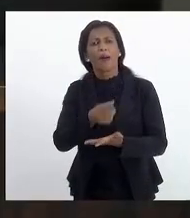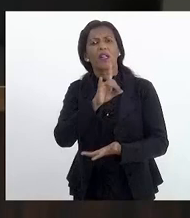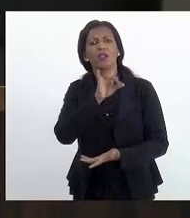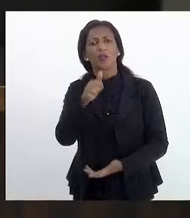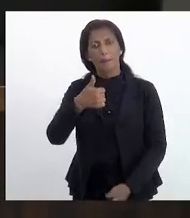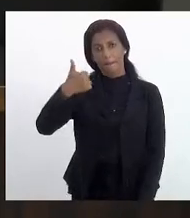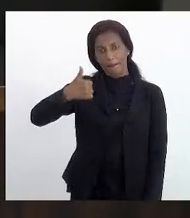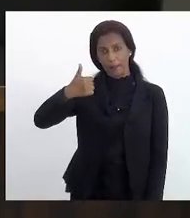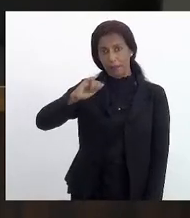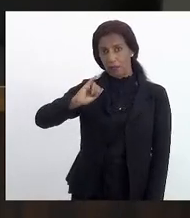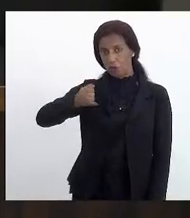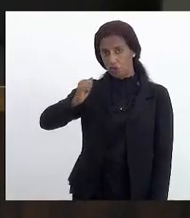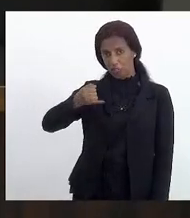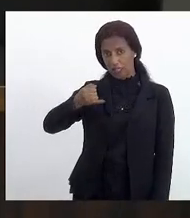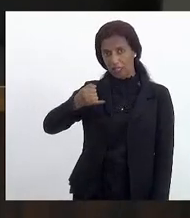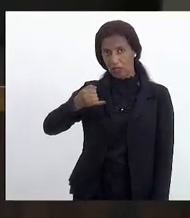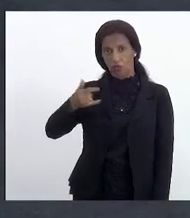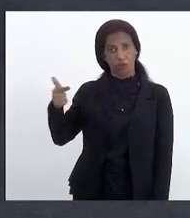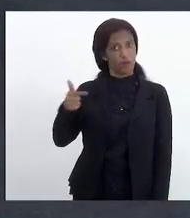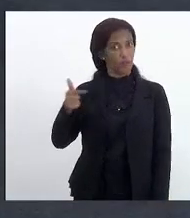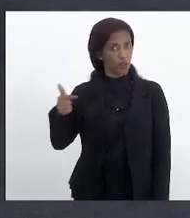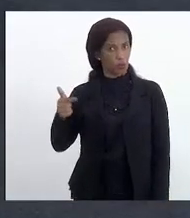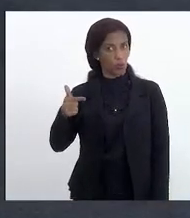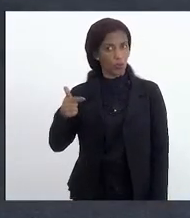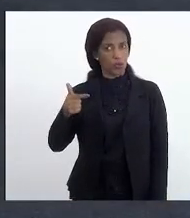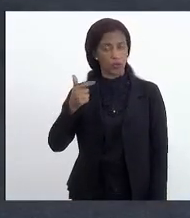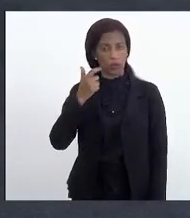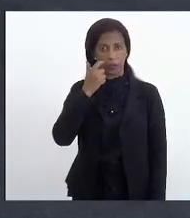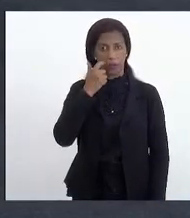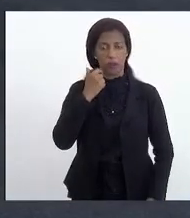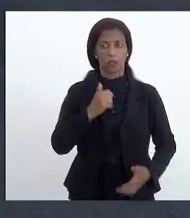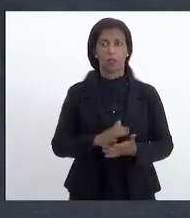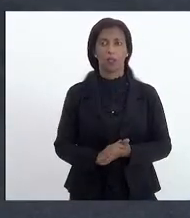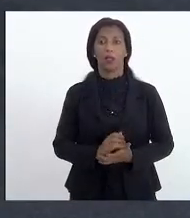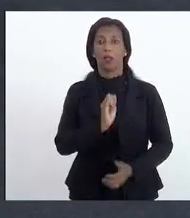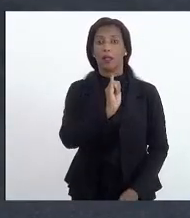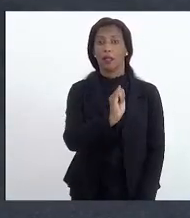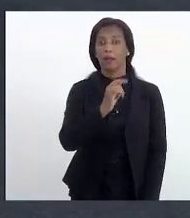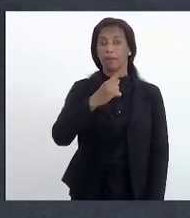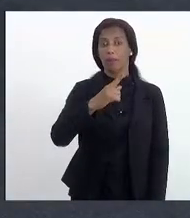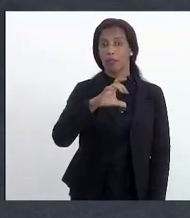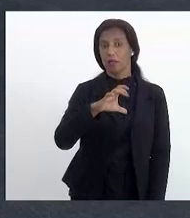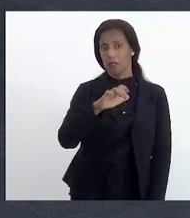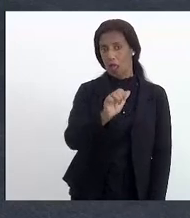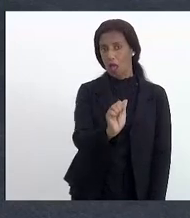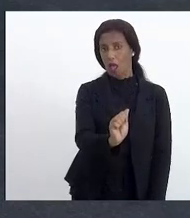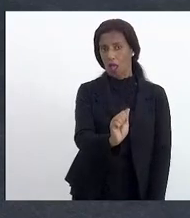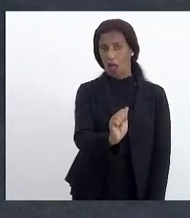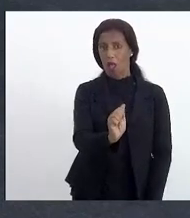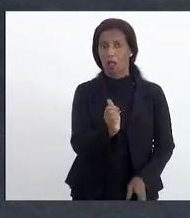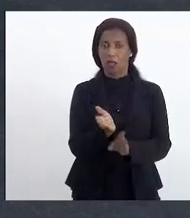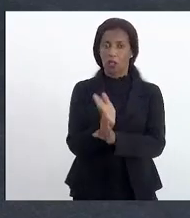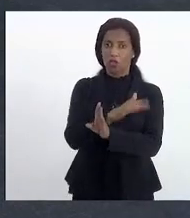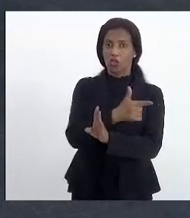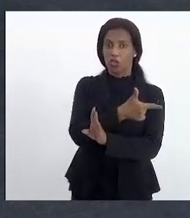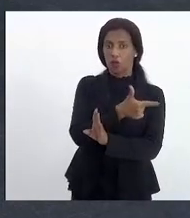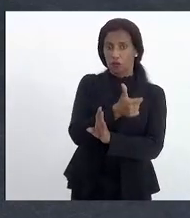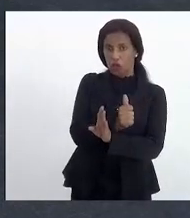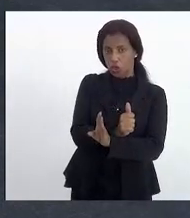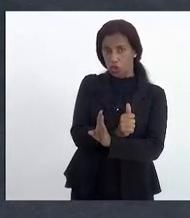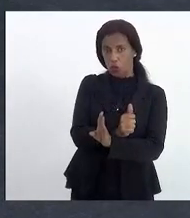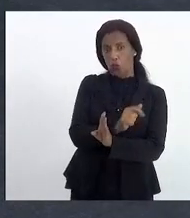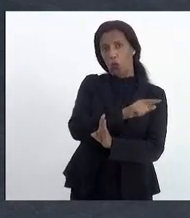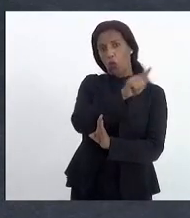janeiro, porque tem que ter consolidado. Depois de 1º de janeiro. É, não, porque claro. Porque IPCA de 2021 só vai fechar